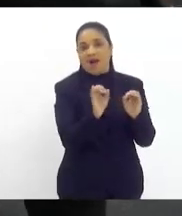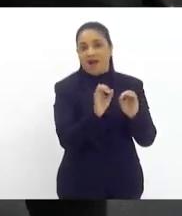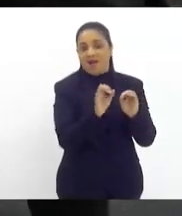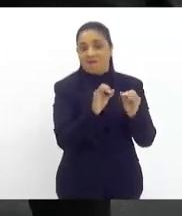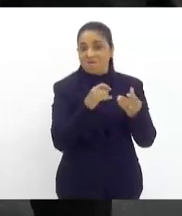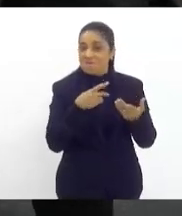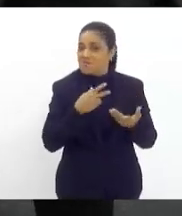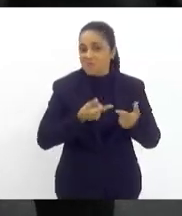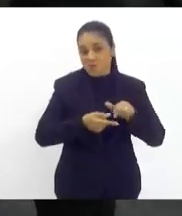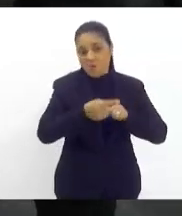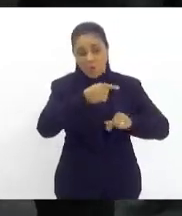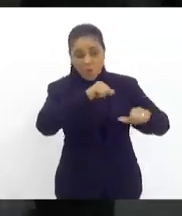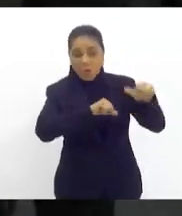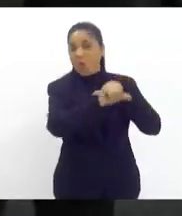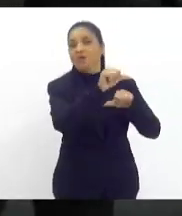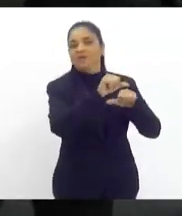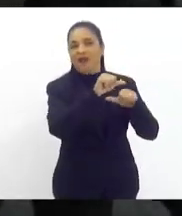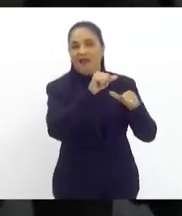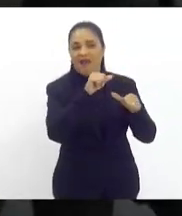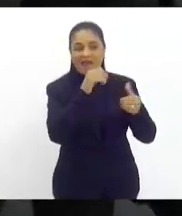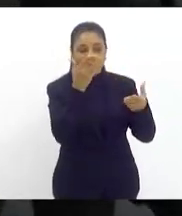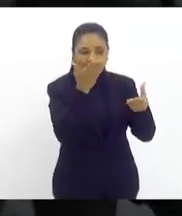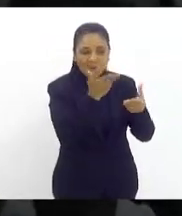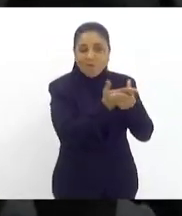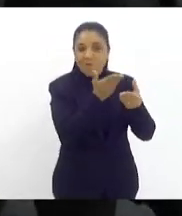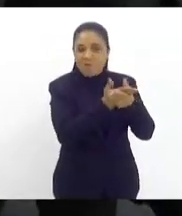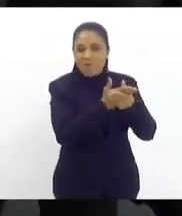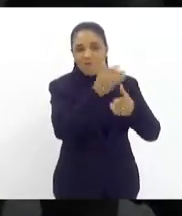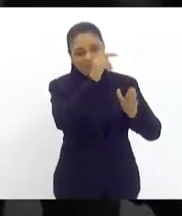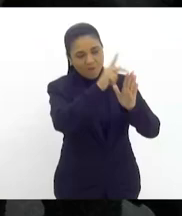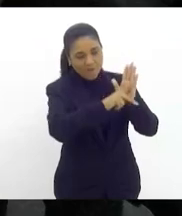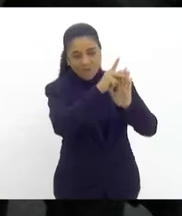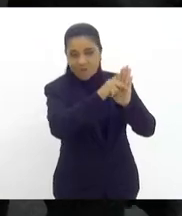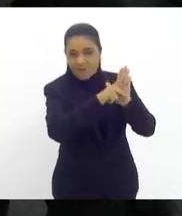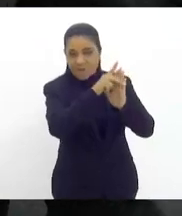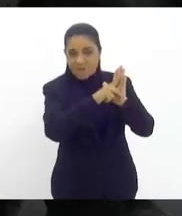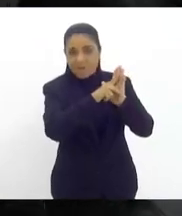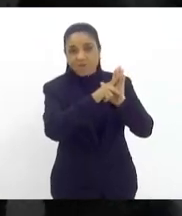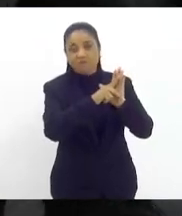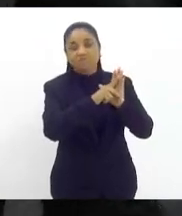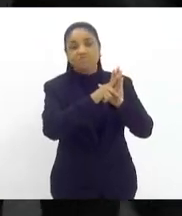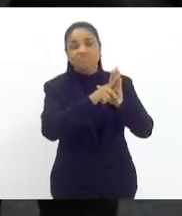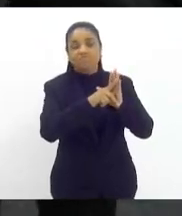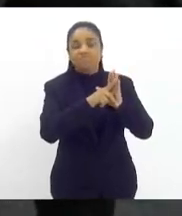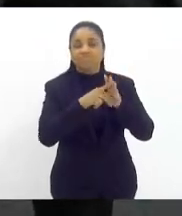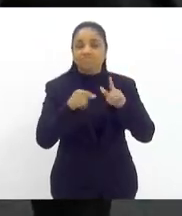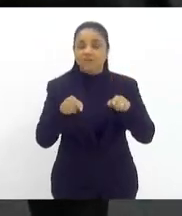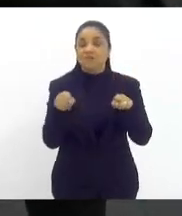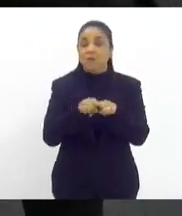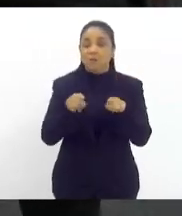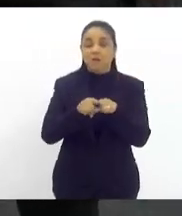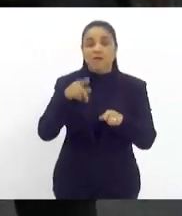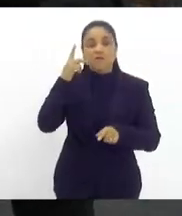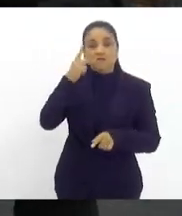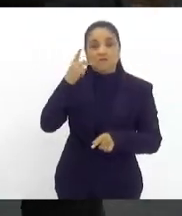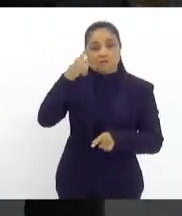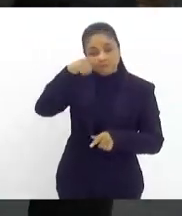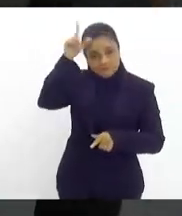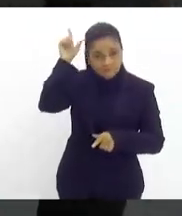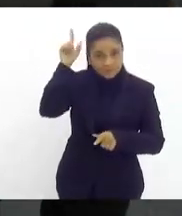da Casa e dos deputados. O deputado Luiz Paulo elogiou também esse projeto na CCJ. O próprio presidente